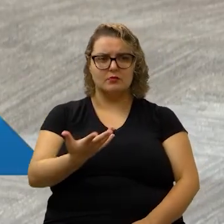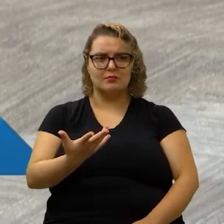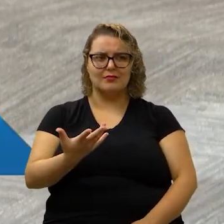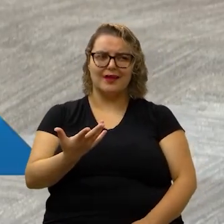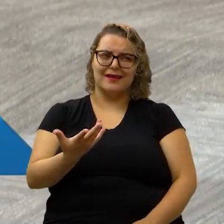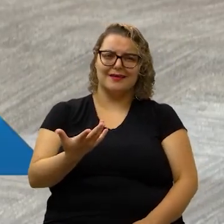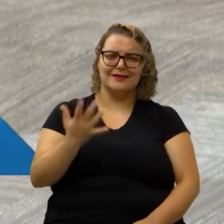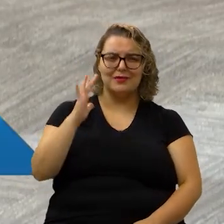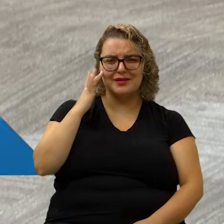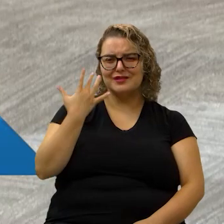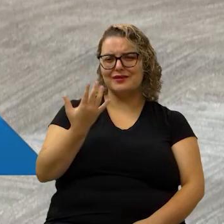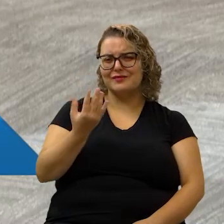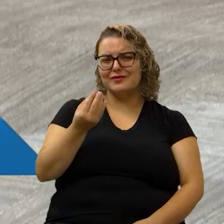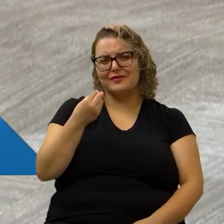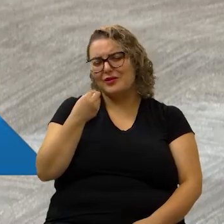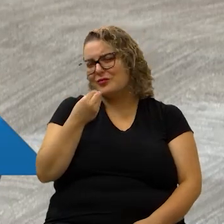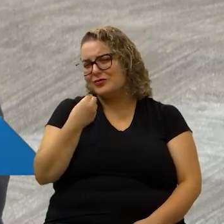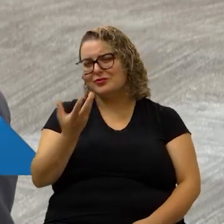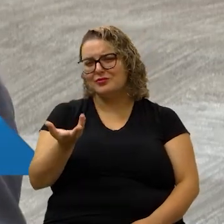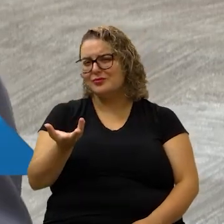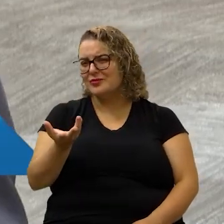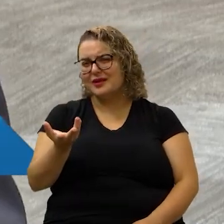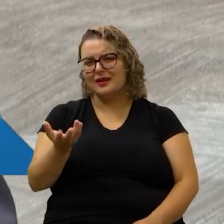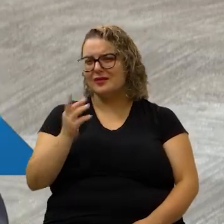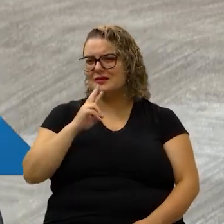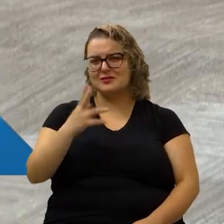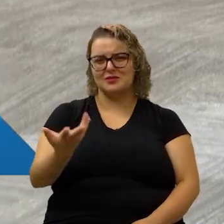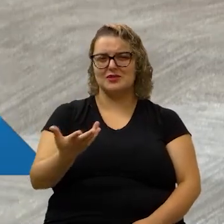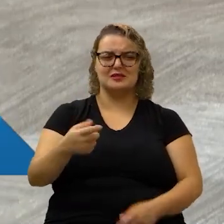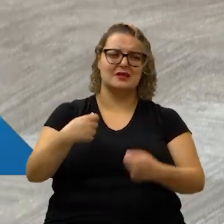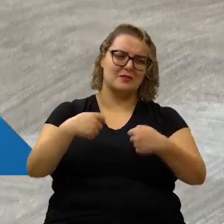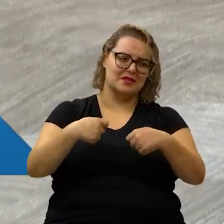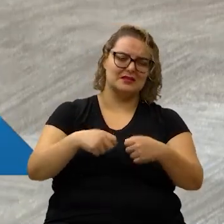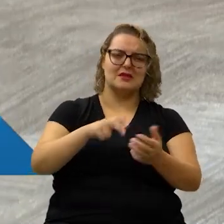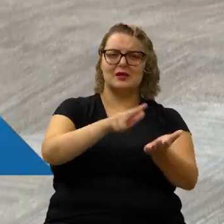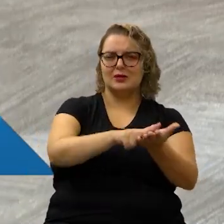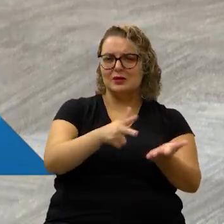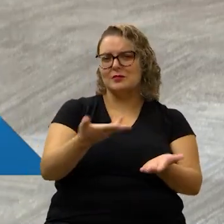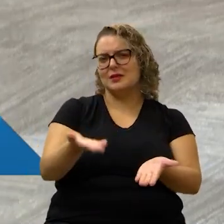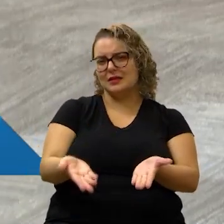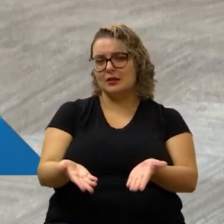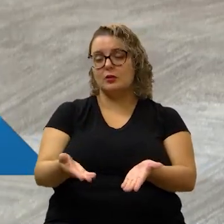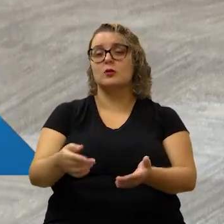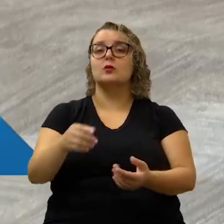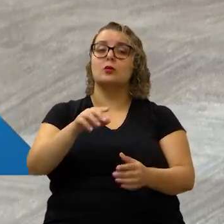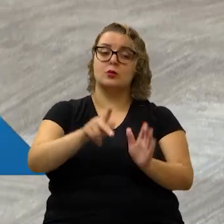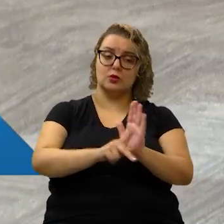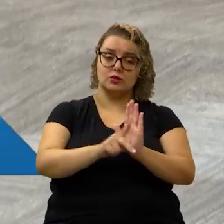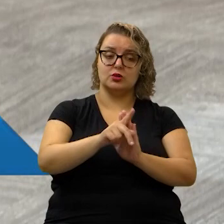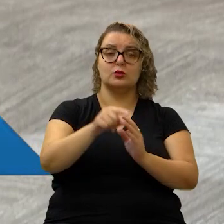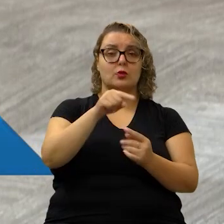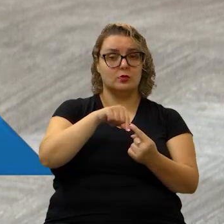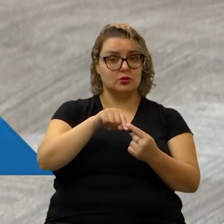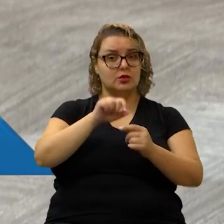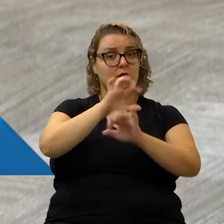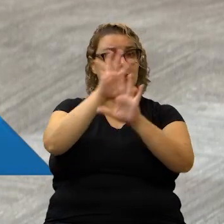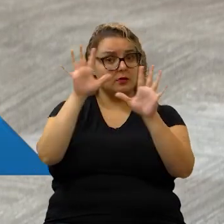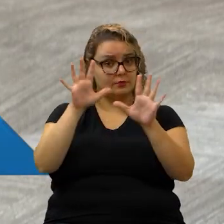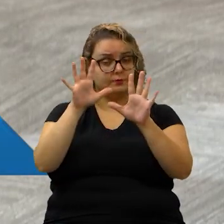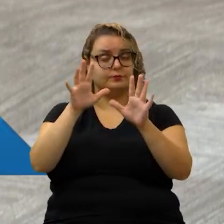agrado e eu entendi que estava o momento de Campinas regulamentar isso e o projeto é bastante objetivo é